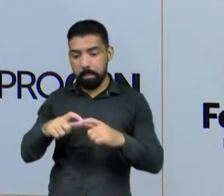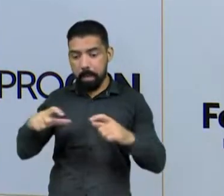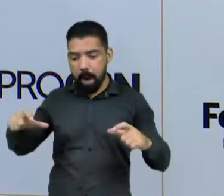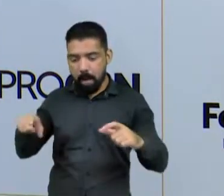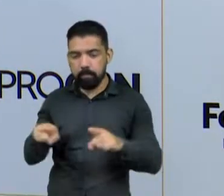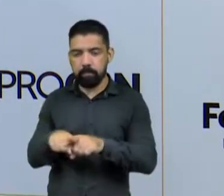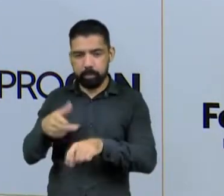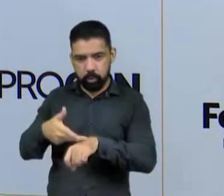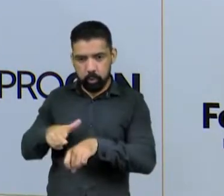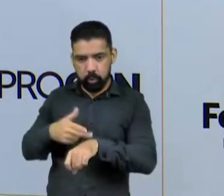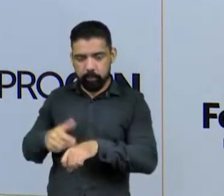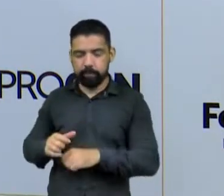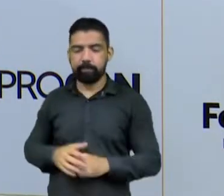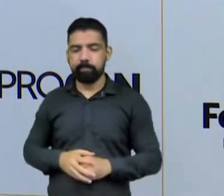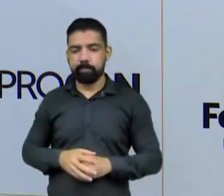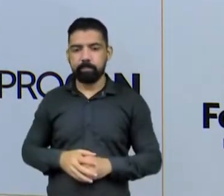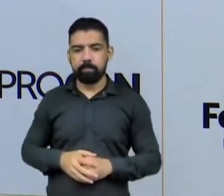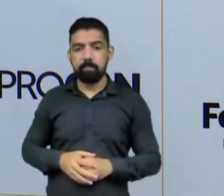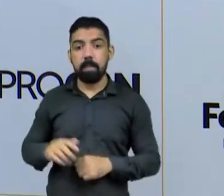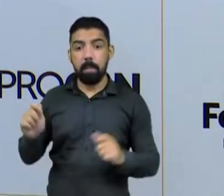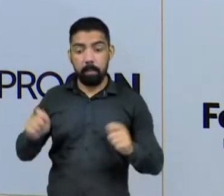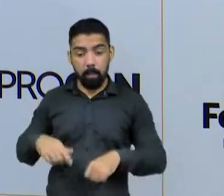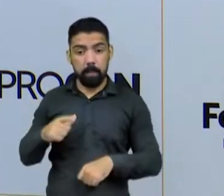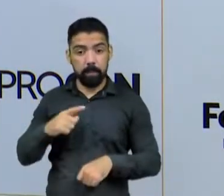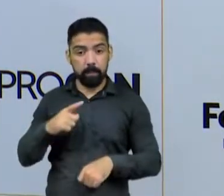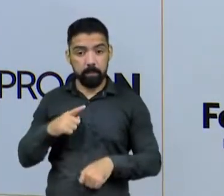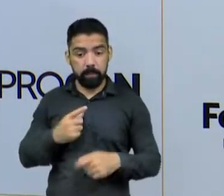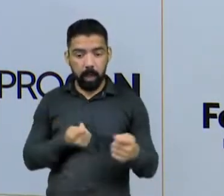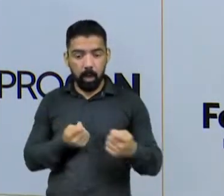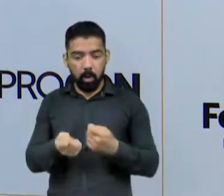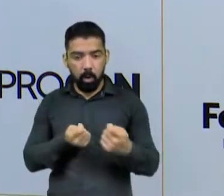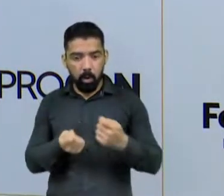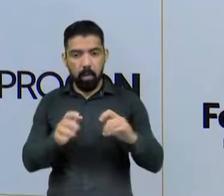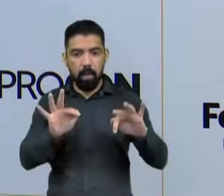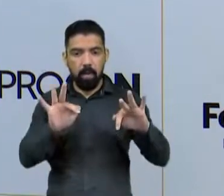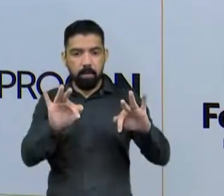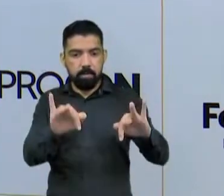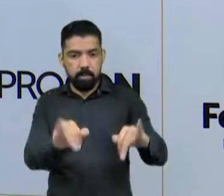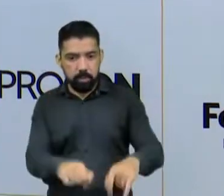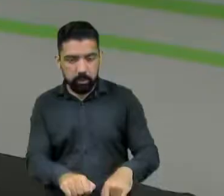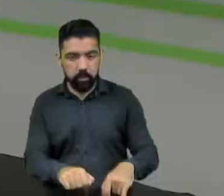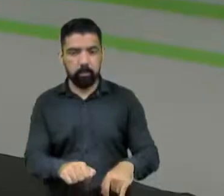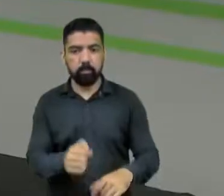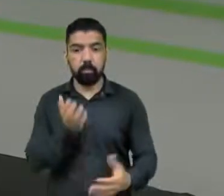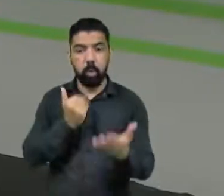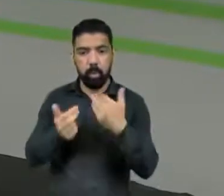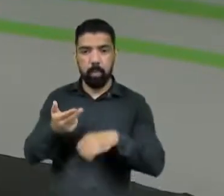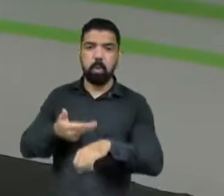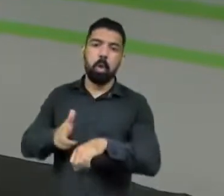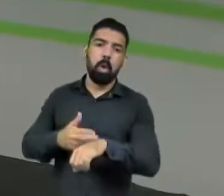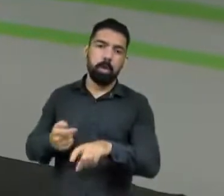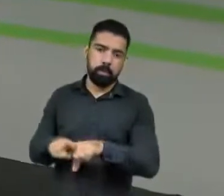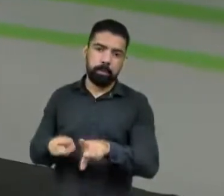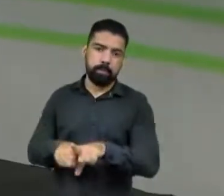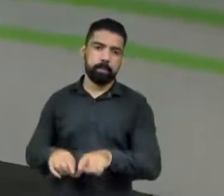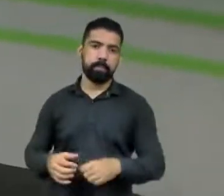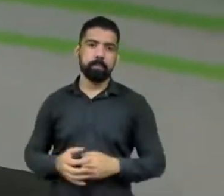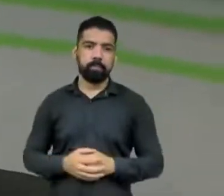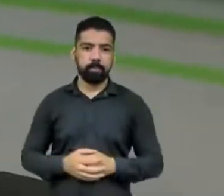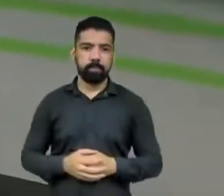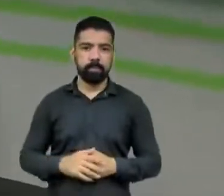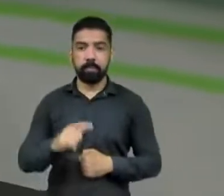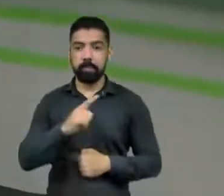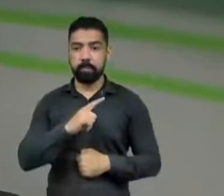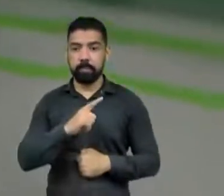você também pode ter uma economia no final consumindo o chocolate. O programa Primeiro